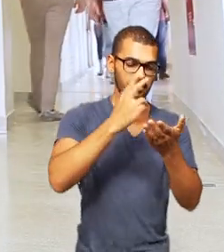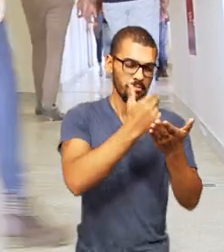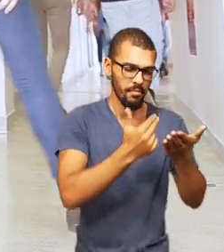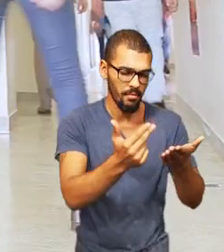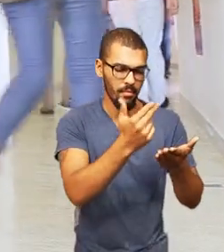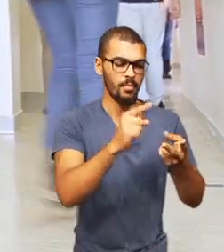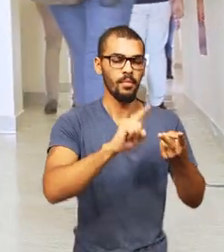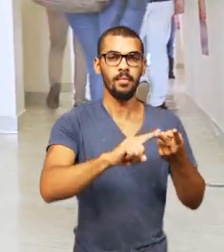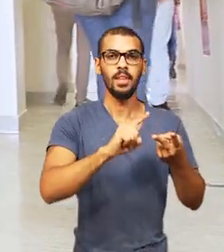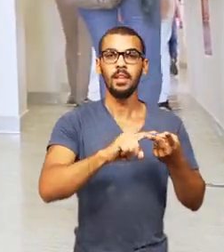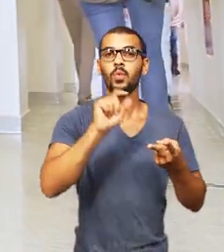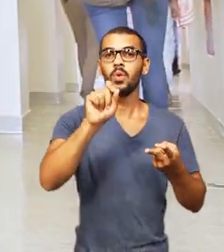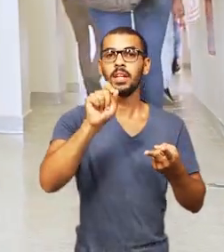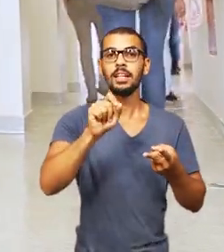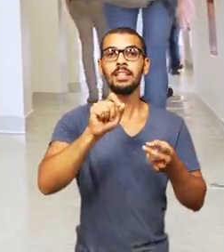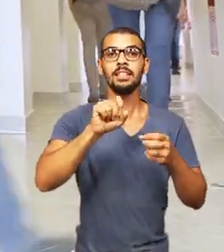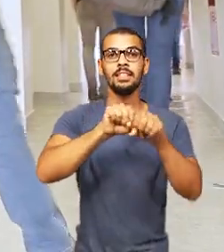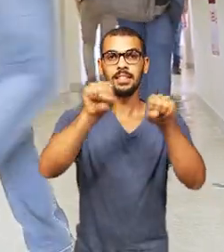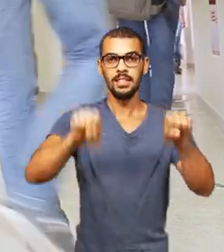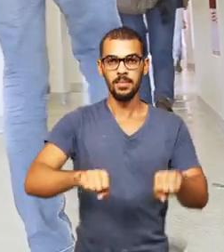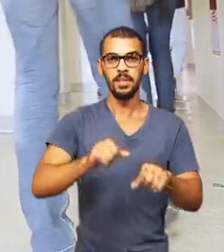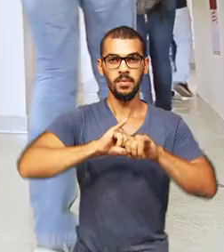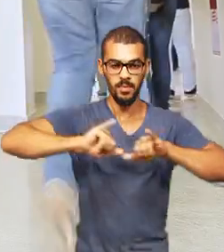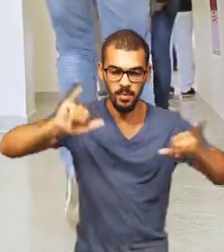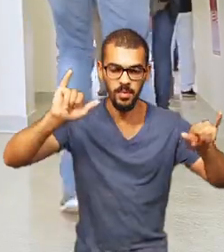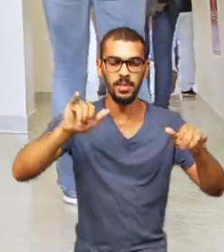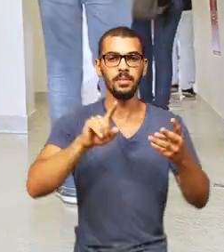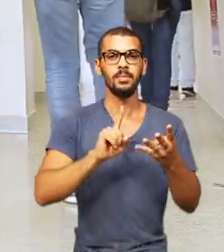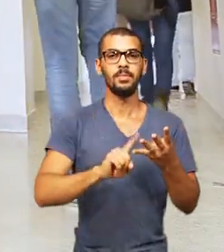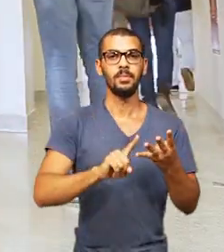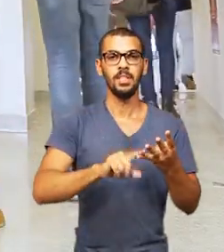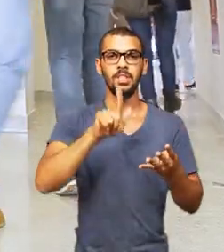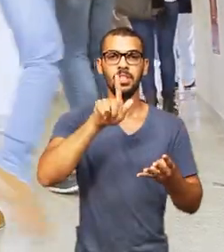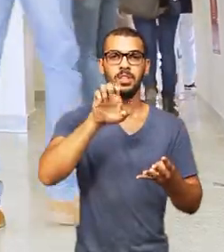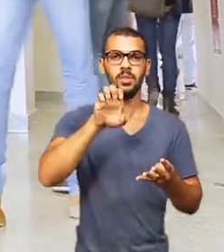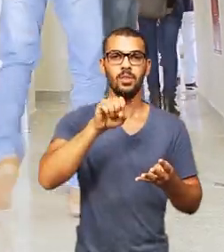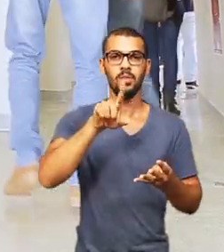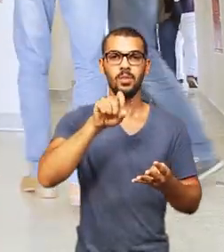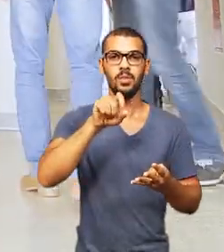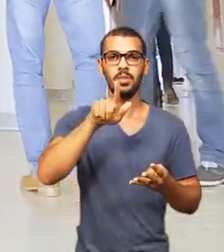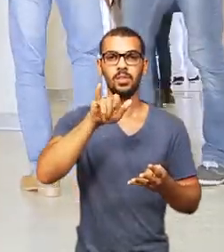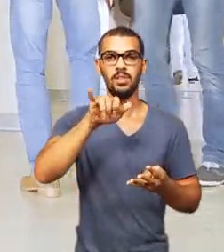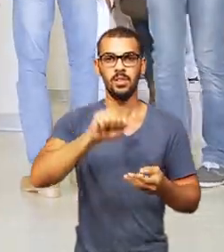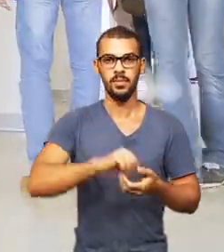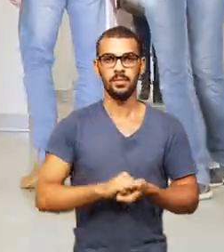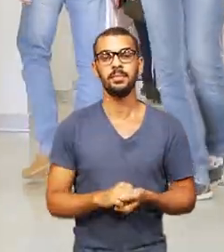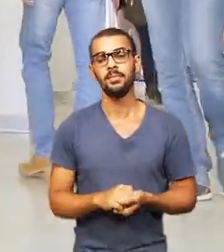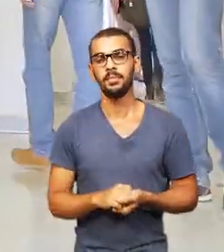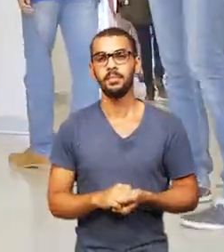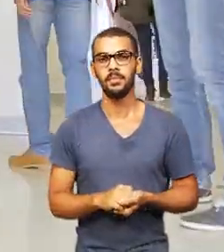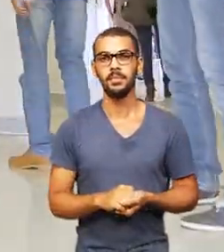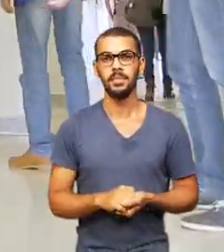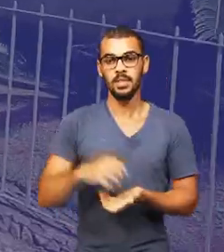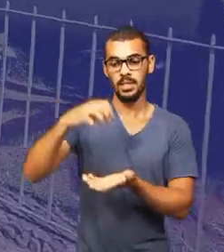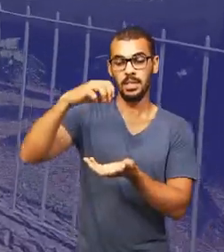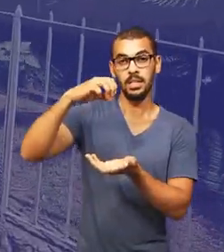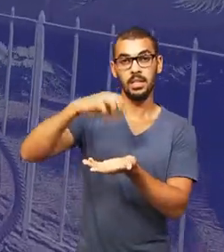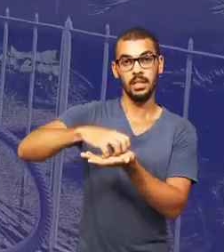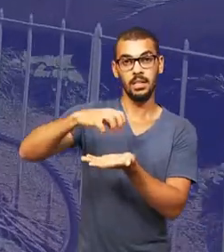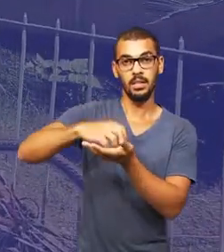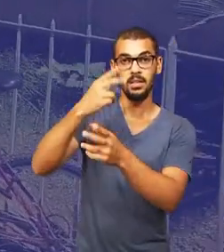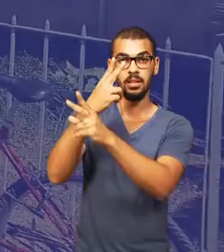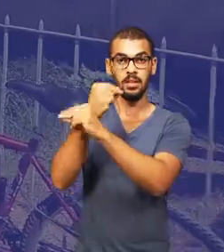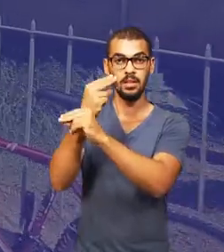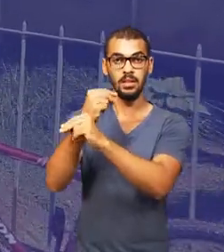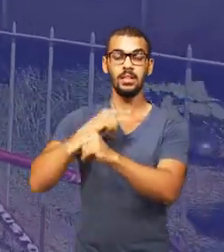e Cartográfica, Sistema de Informação e Geologia. Na área das Ciências Agrárias, a Agronomia e a Engenharia Florestal. O campus